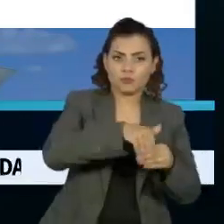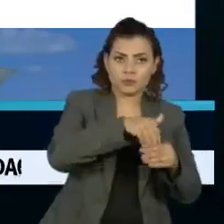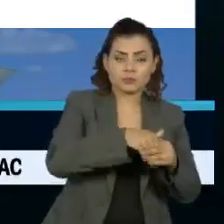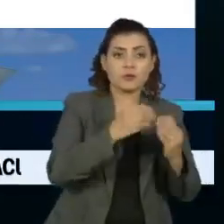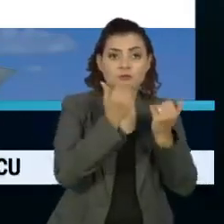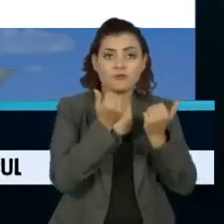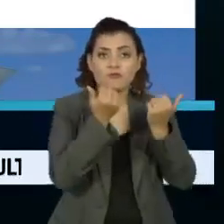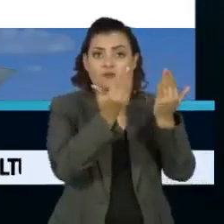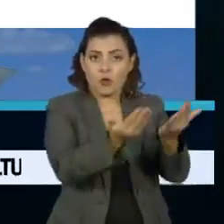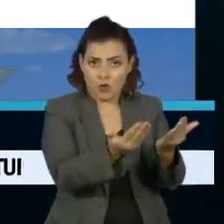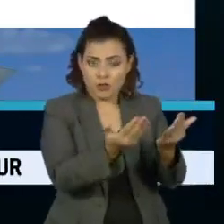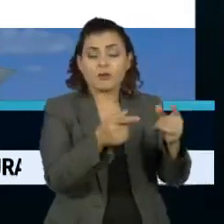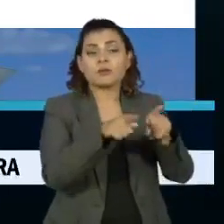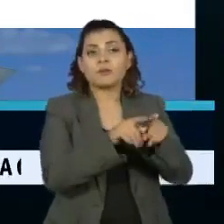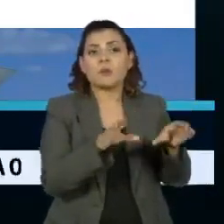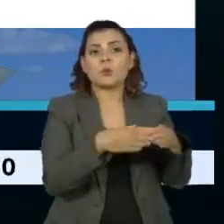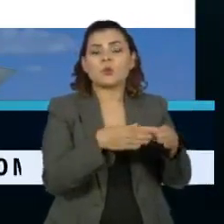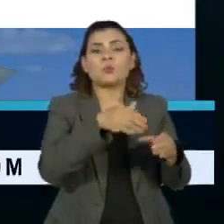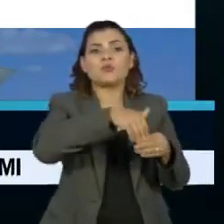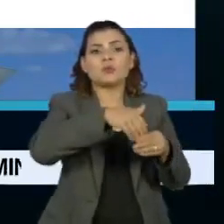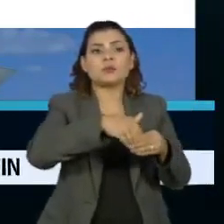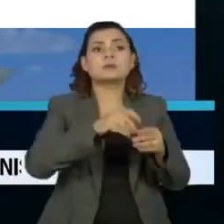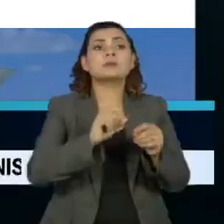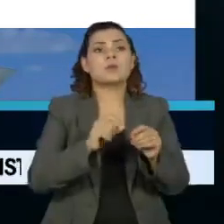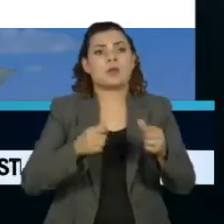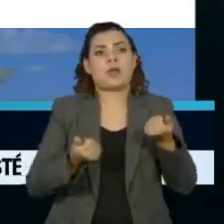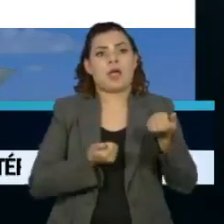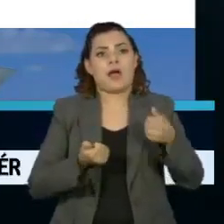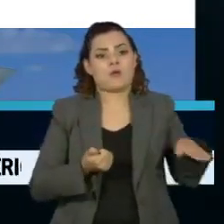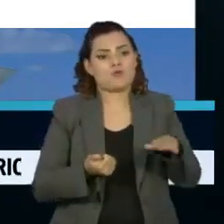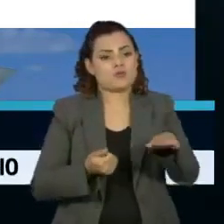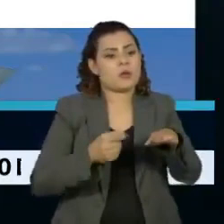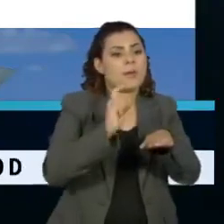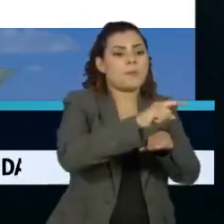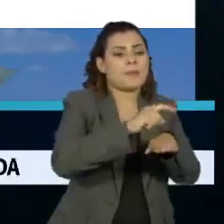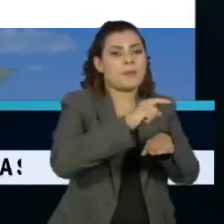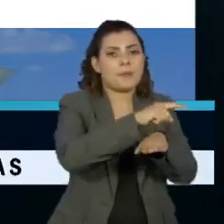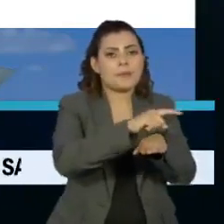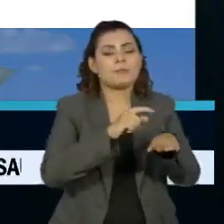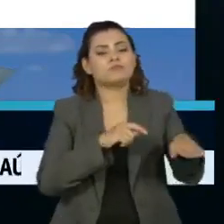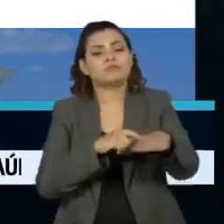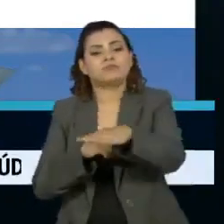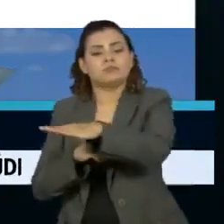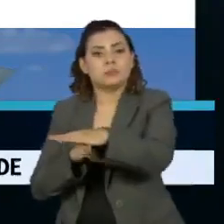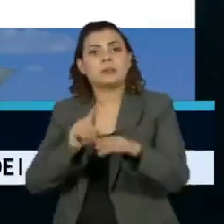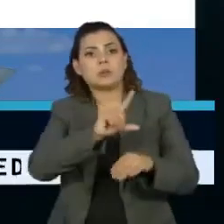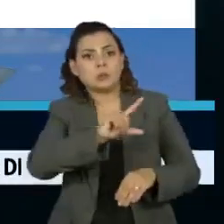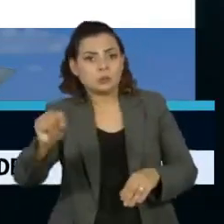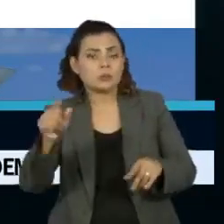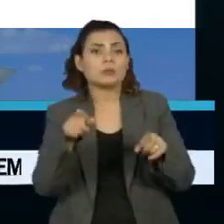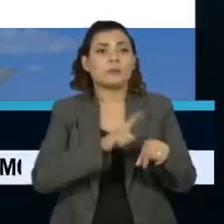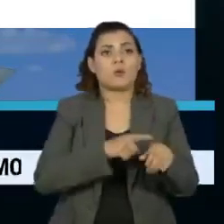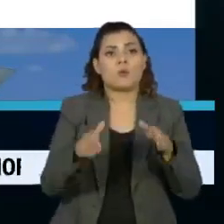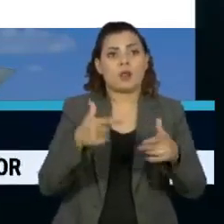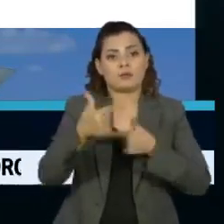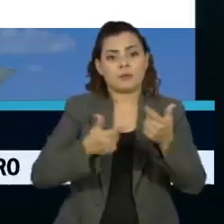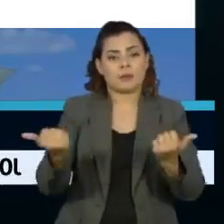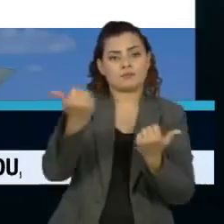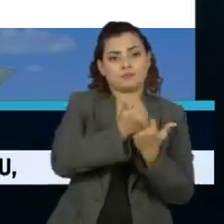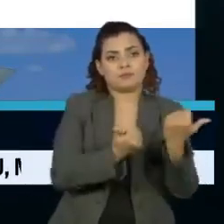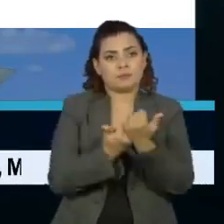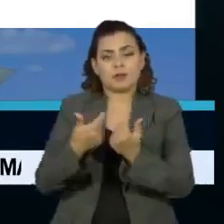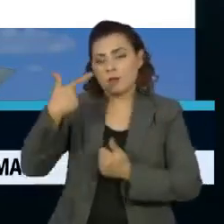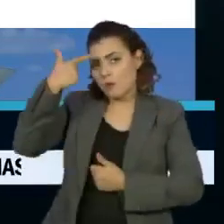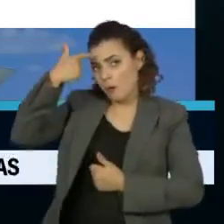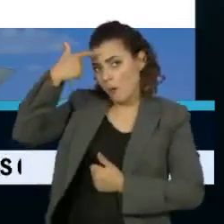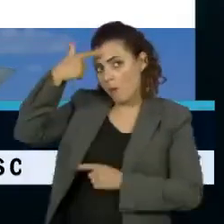lado de fora do Congresso e esquema de votação através de drive-thru, criação de grupos e turnos de trabalho para os funcionários, medição